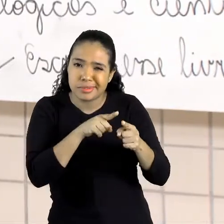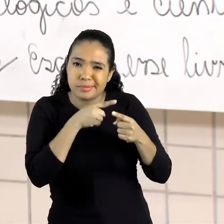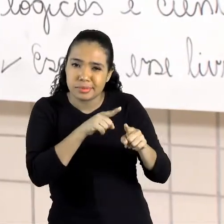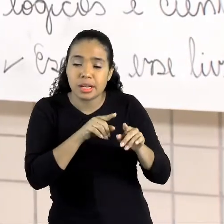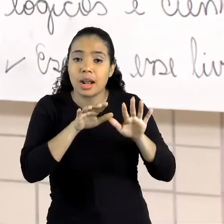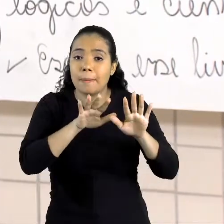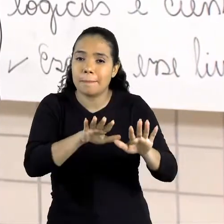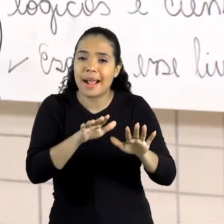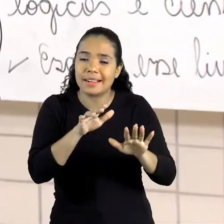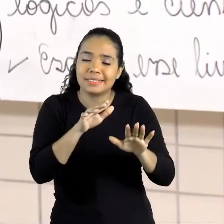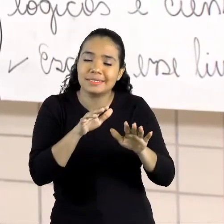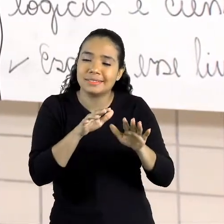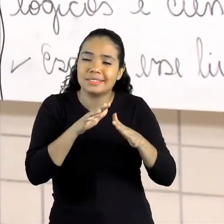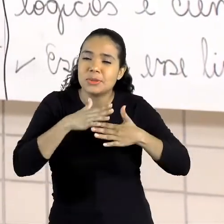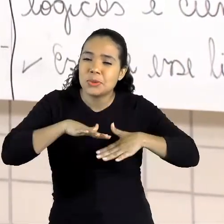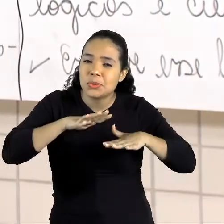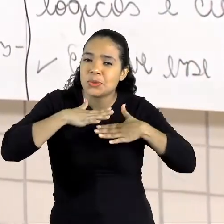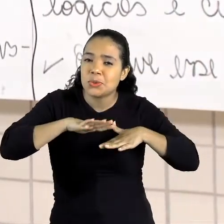de uma forma muito suave.